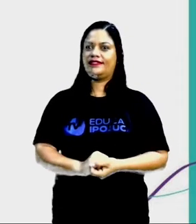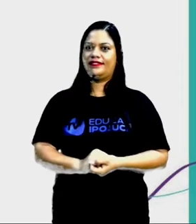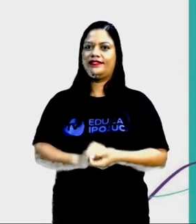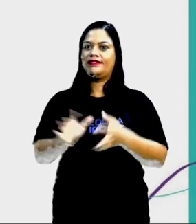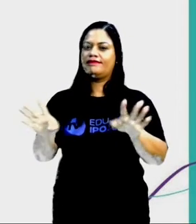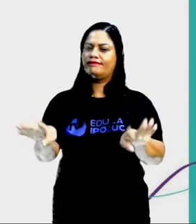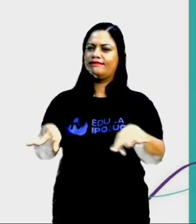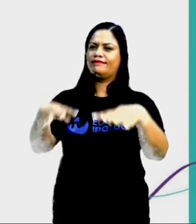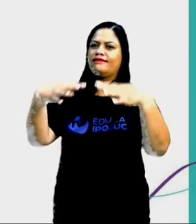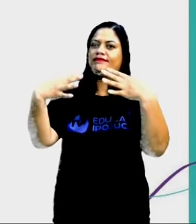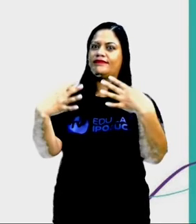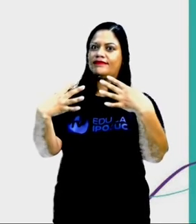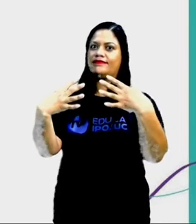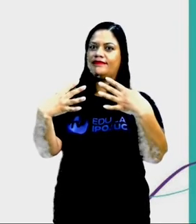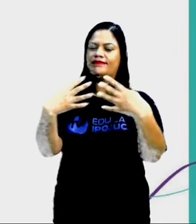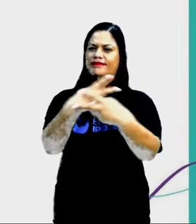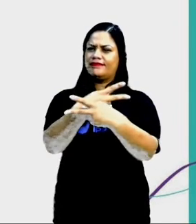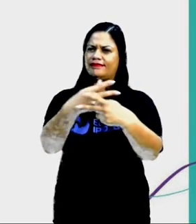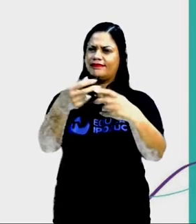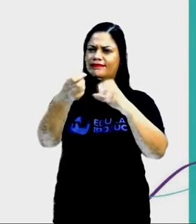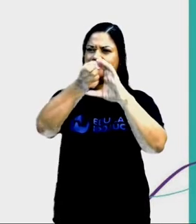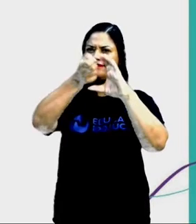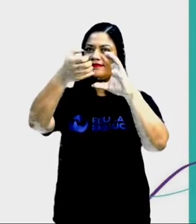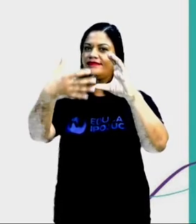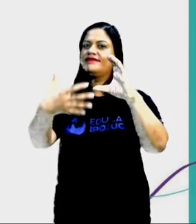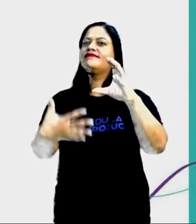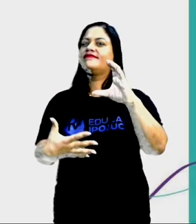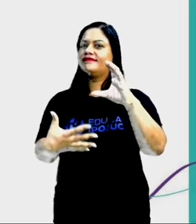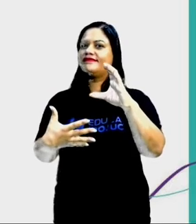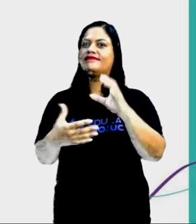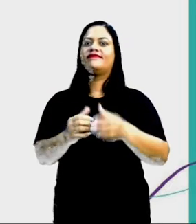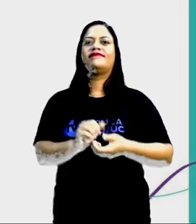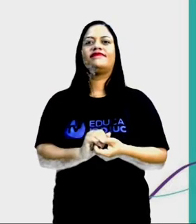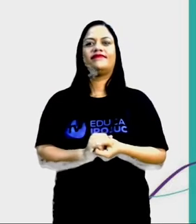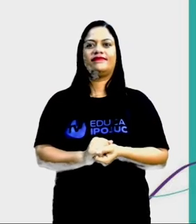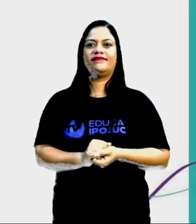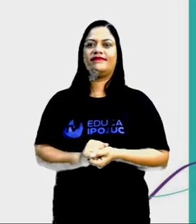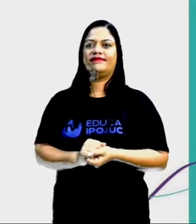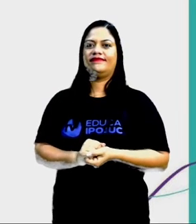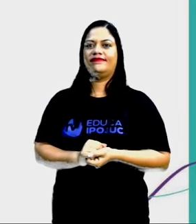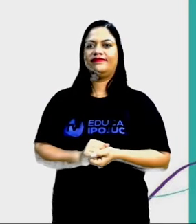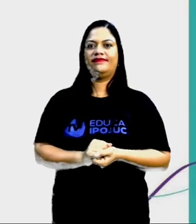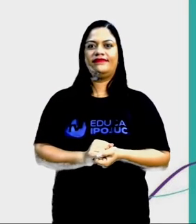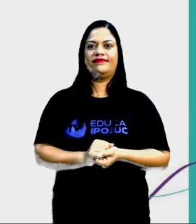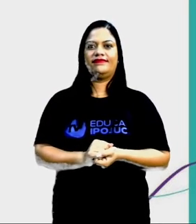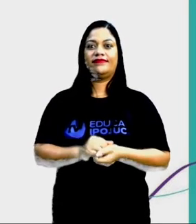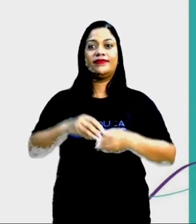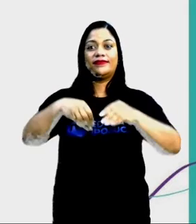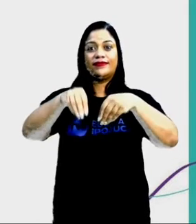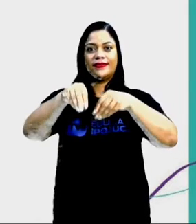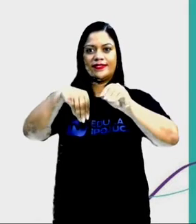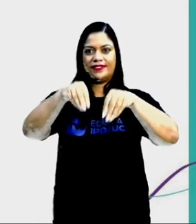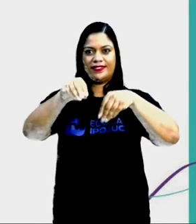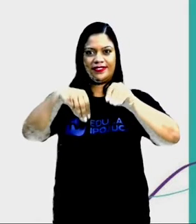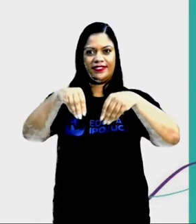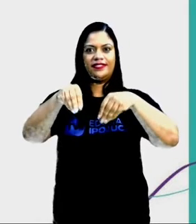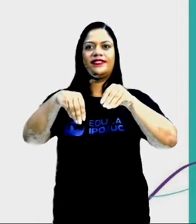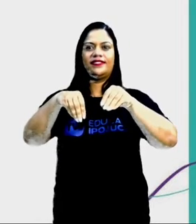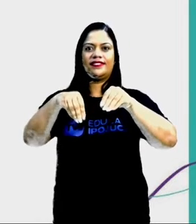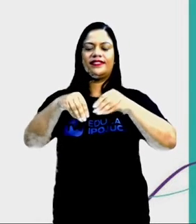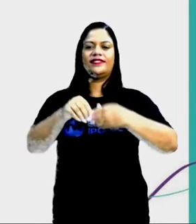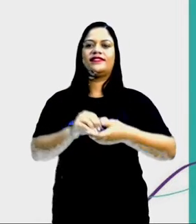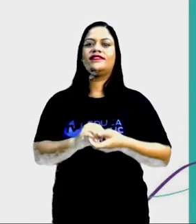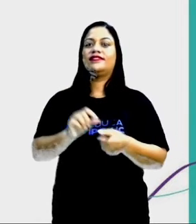Preste atenção em algumas características dos objetos. Temos aqui, ó, o plástico.